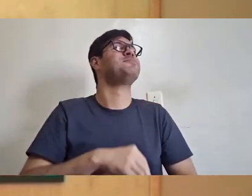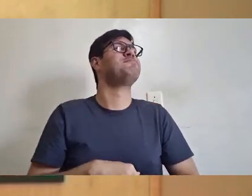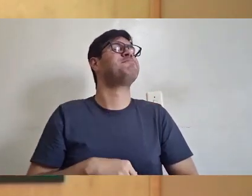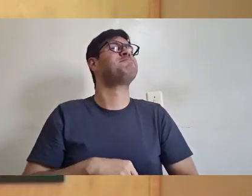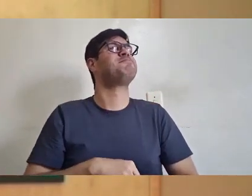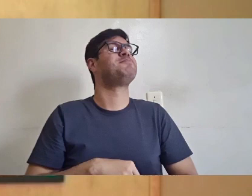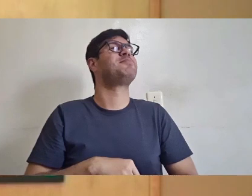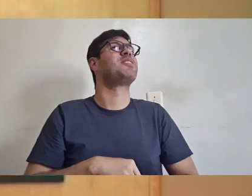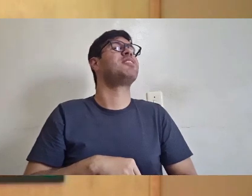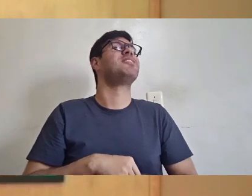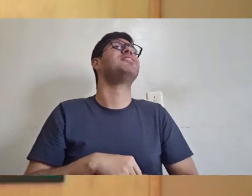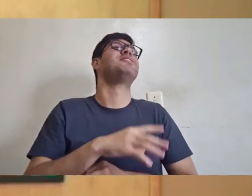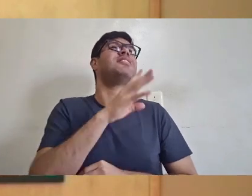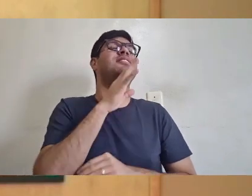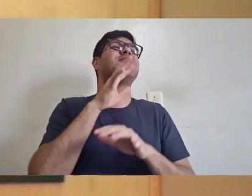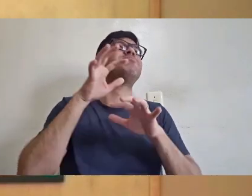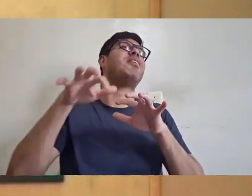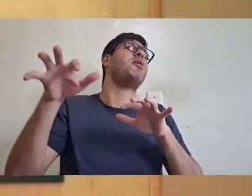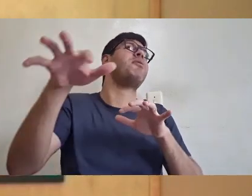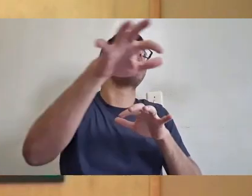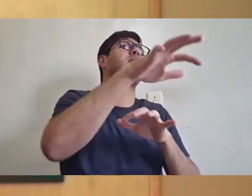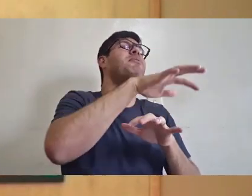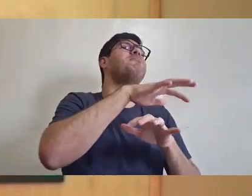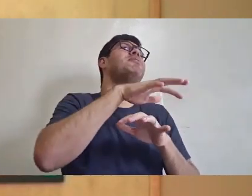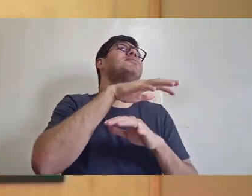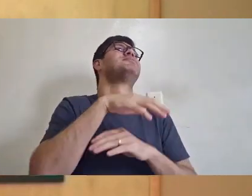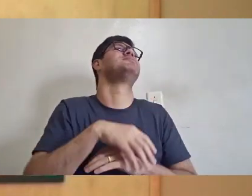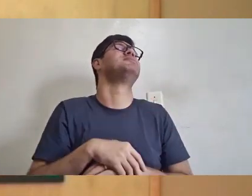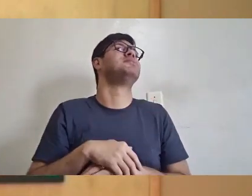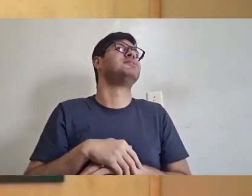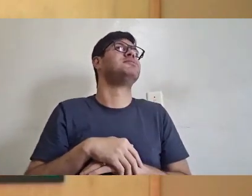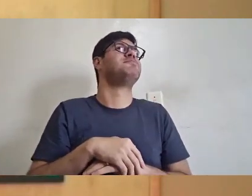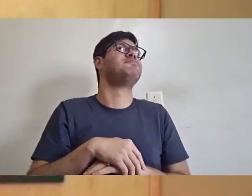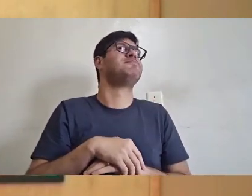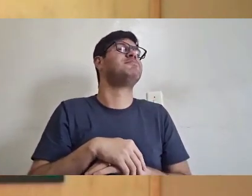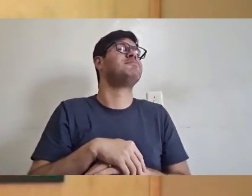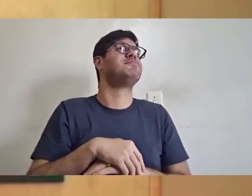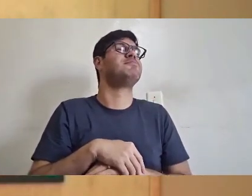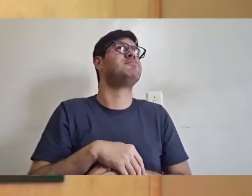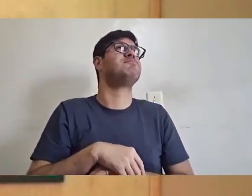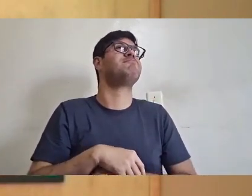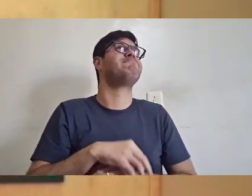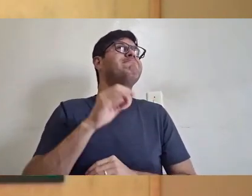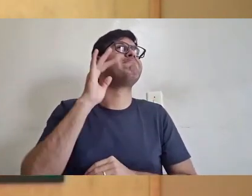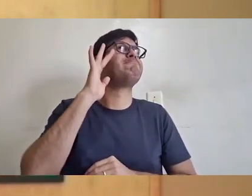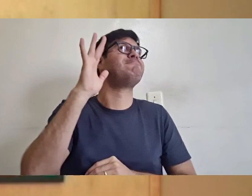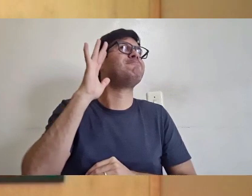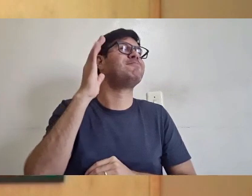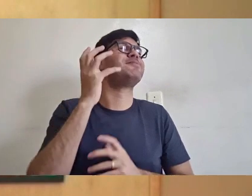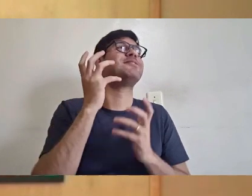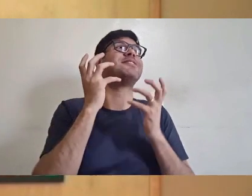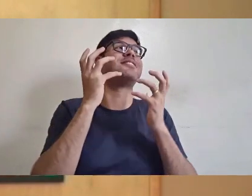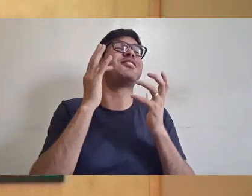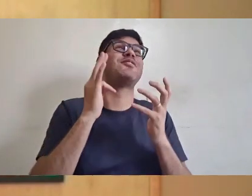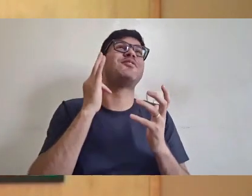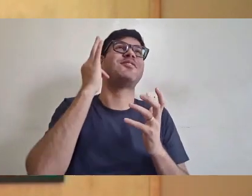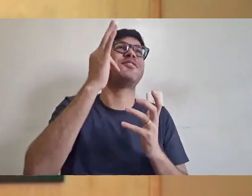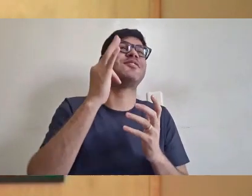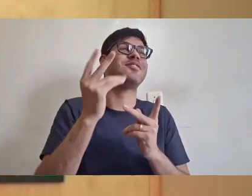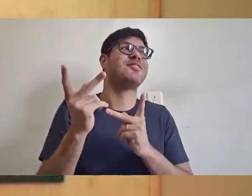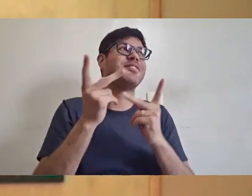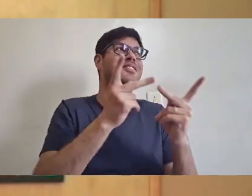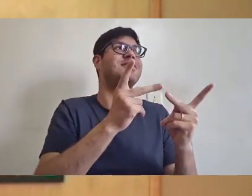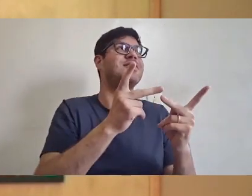Eu conheci, à exceção do Amazonas, que eu tenho sonho ainda de um dia visitar, né? Eu